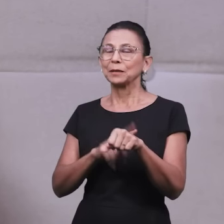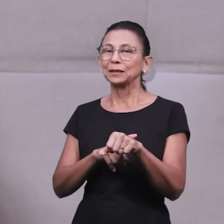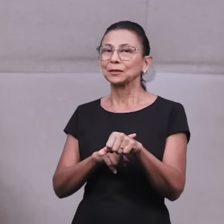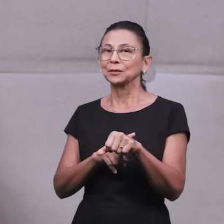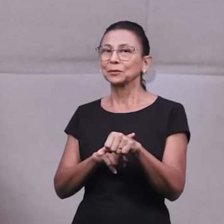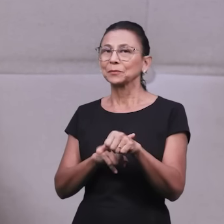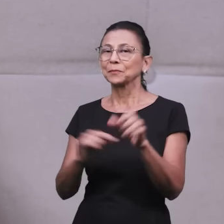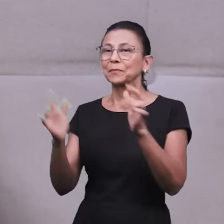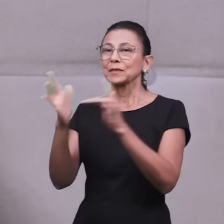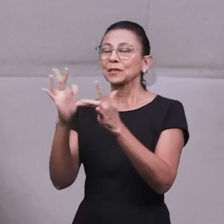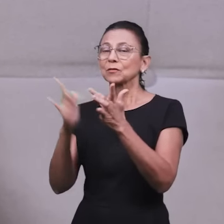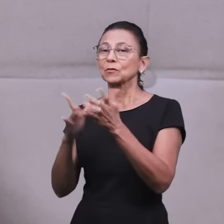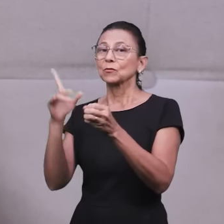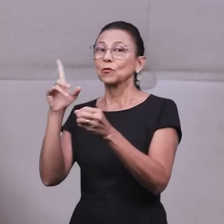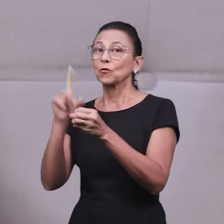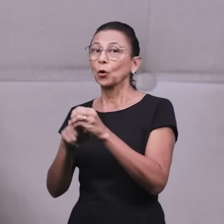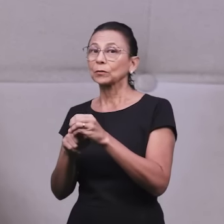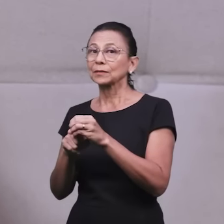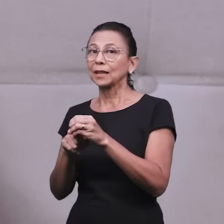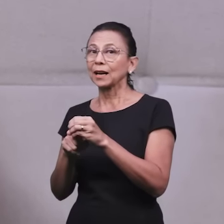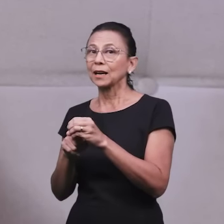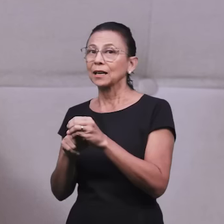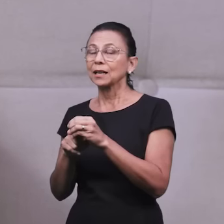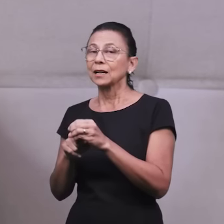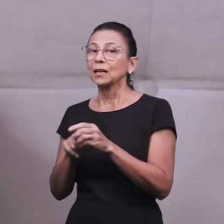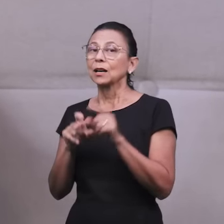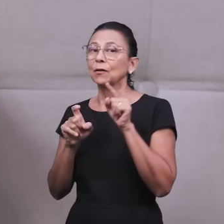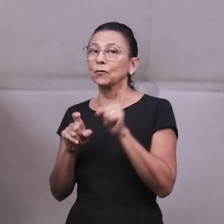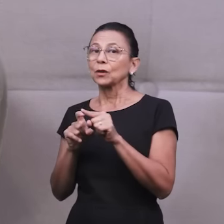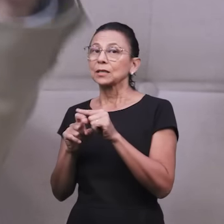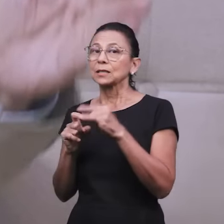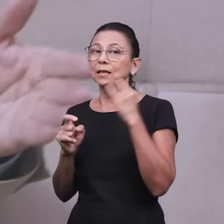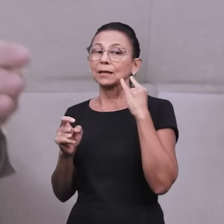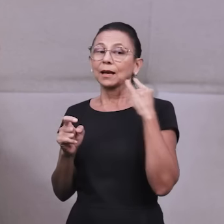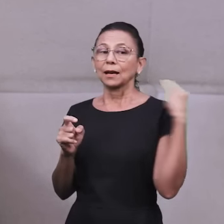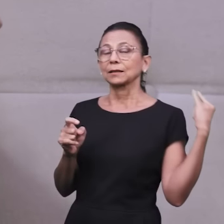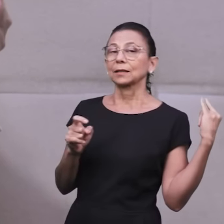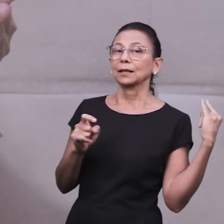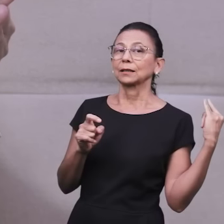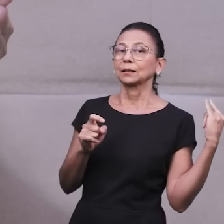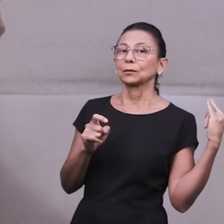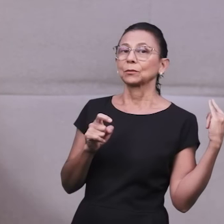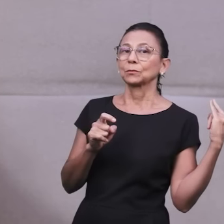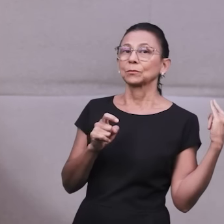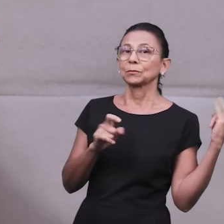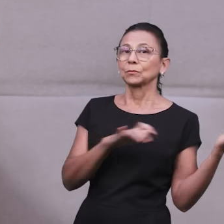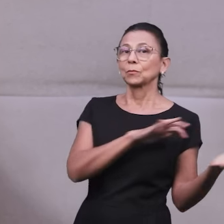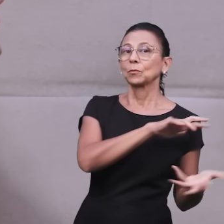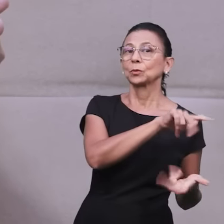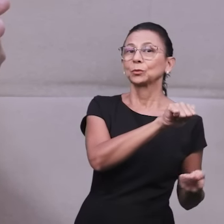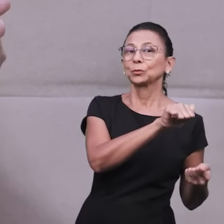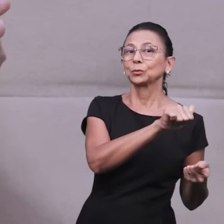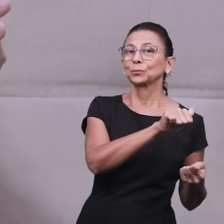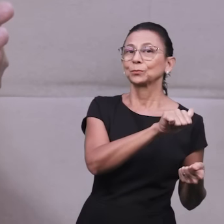está posto no mundo. A sua mente estiver aprisionada com alguma coisa do